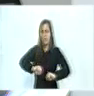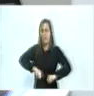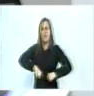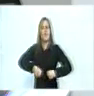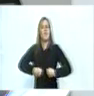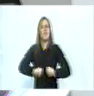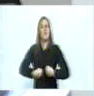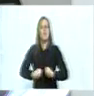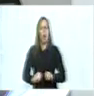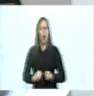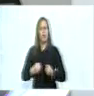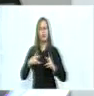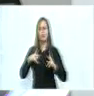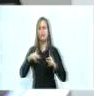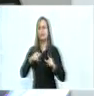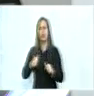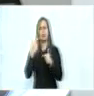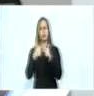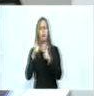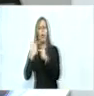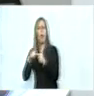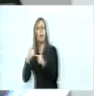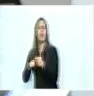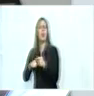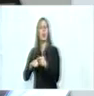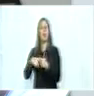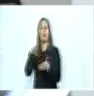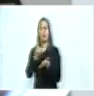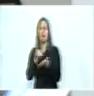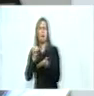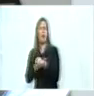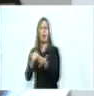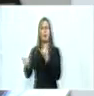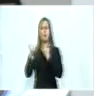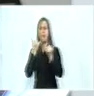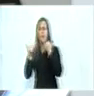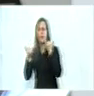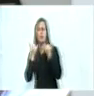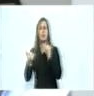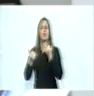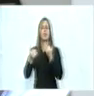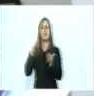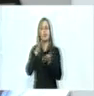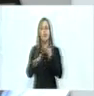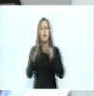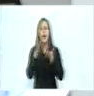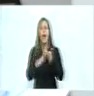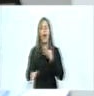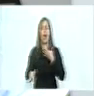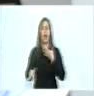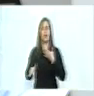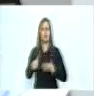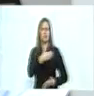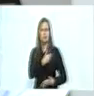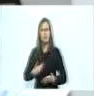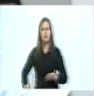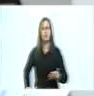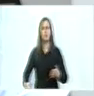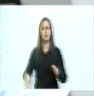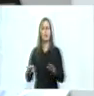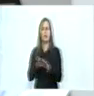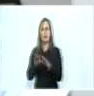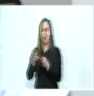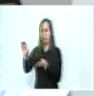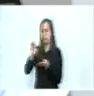sentido de sanear toda a problemática de carência de informações sobre gastos públicos e aplicação de recursos